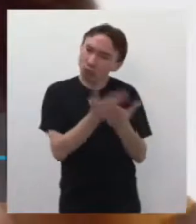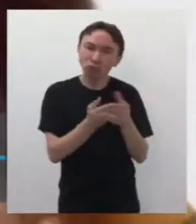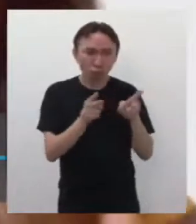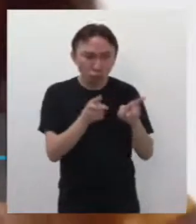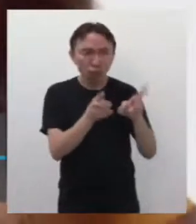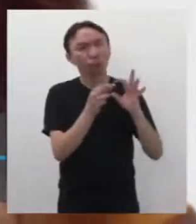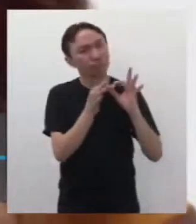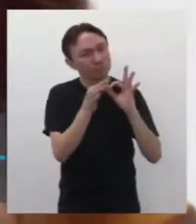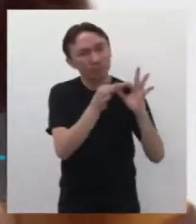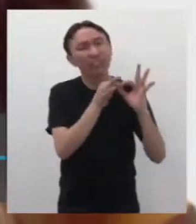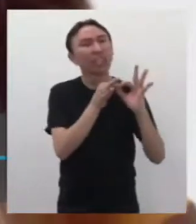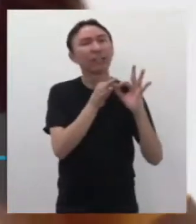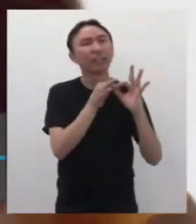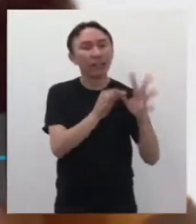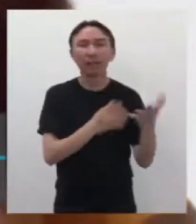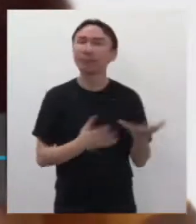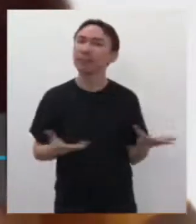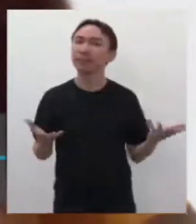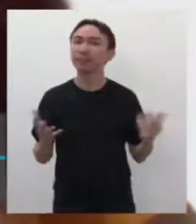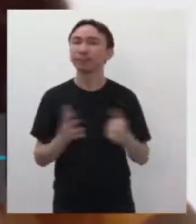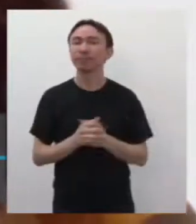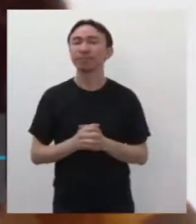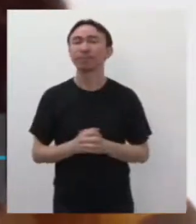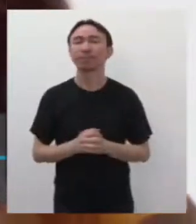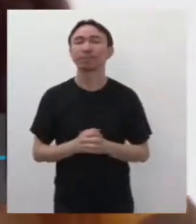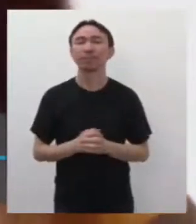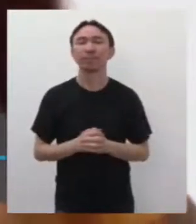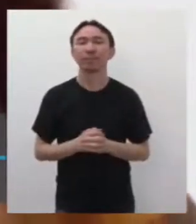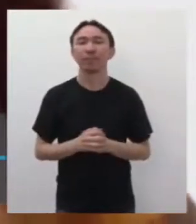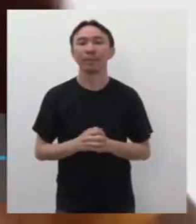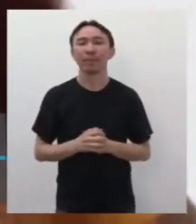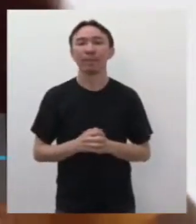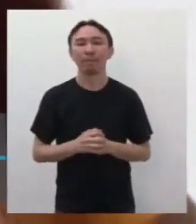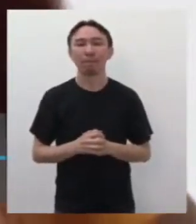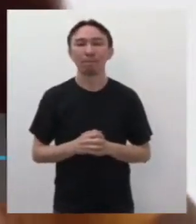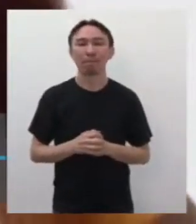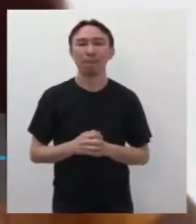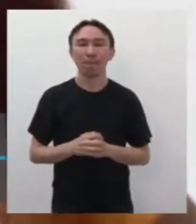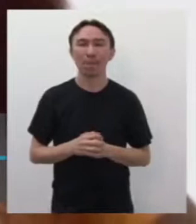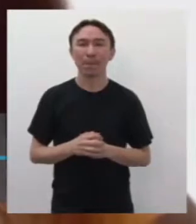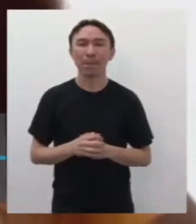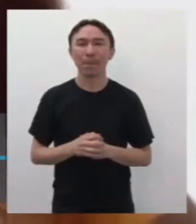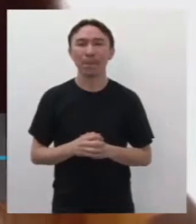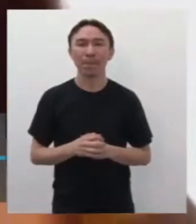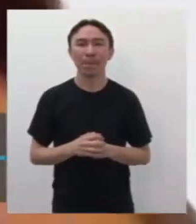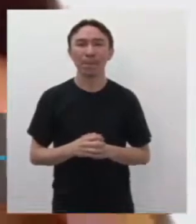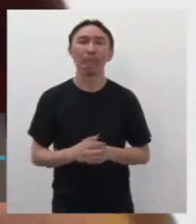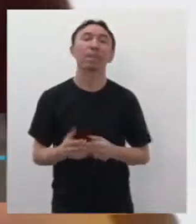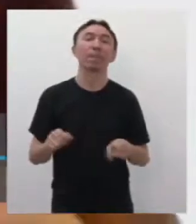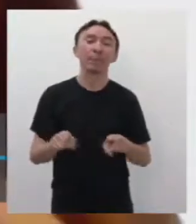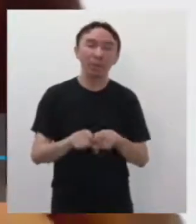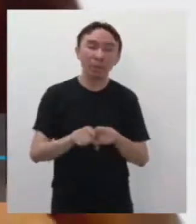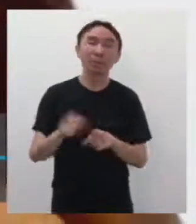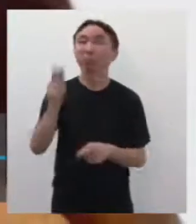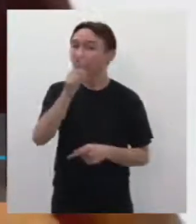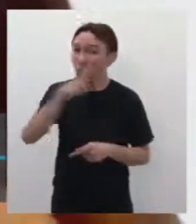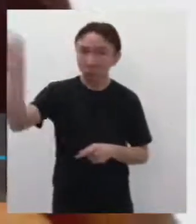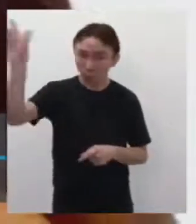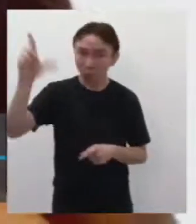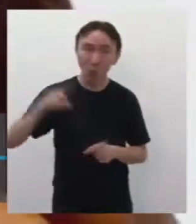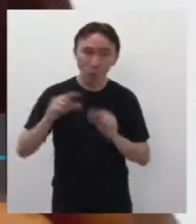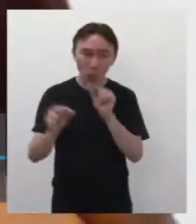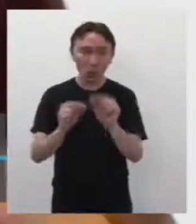mais relação com aquele conteúdo. E outra questão é que a sala de aula invertida,